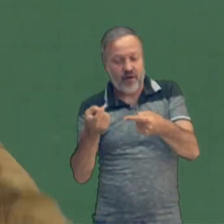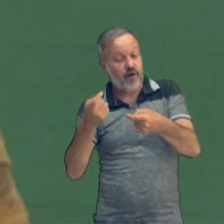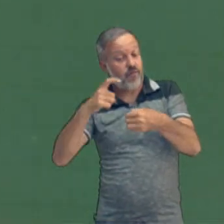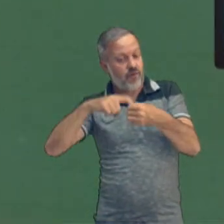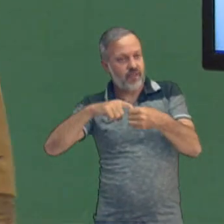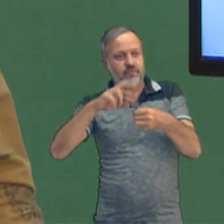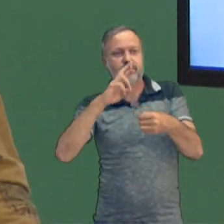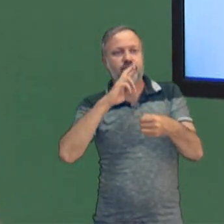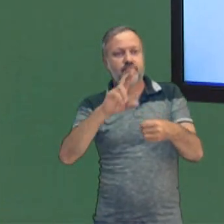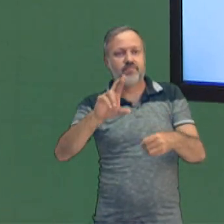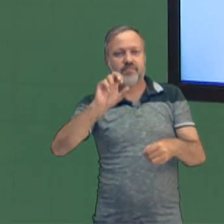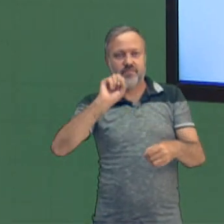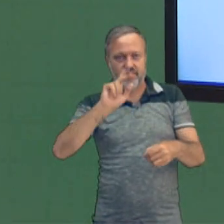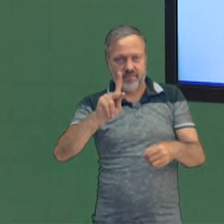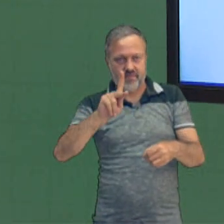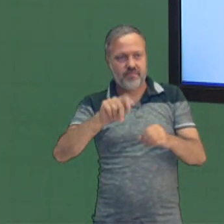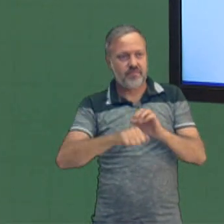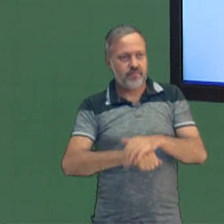resposta.